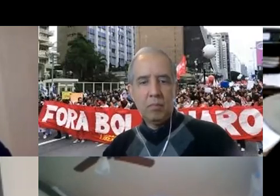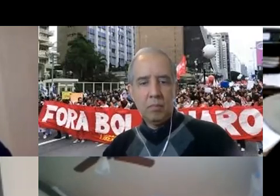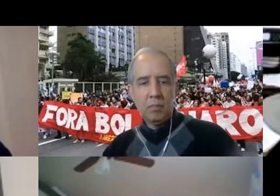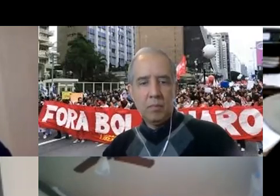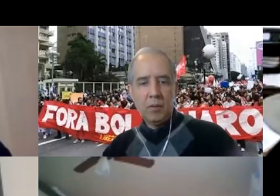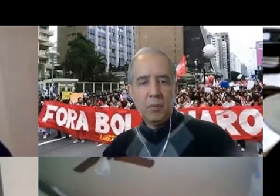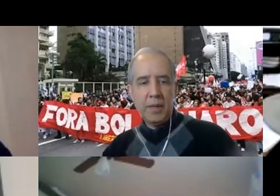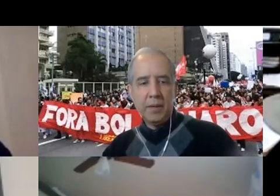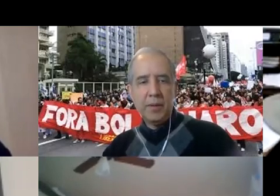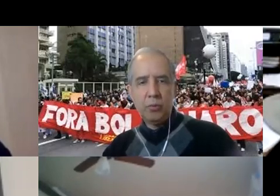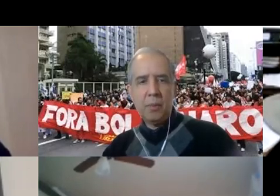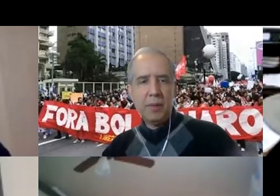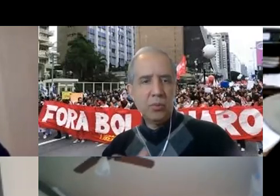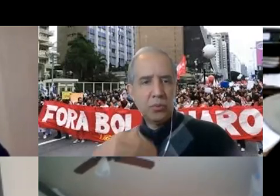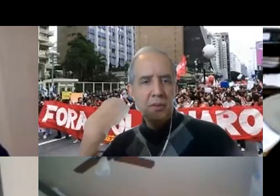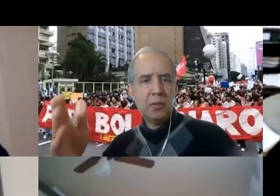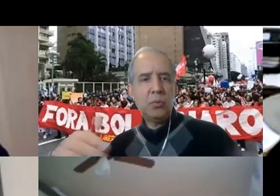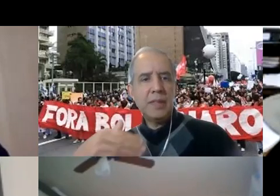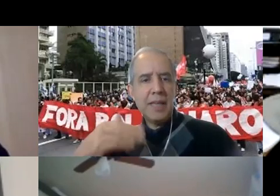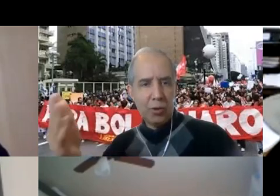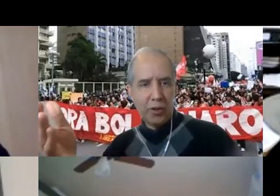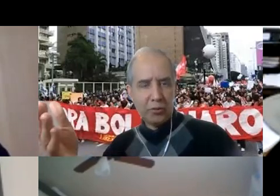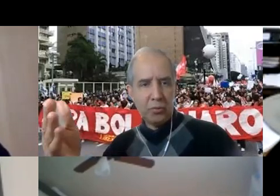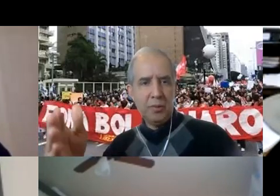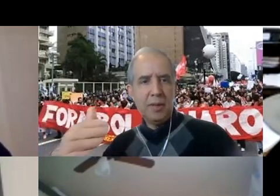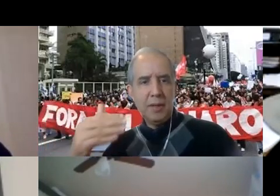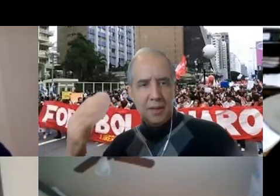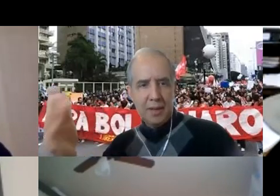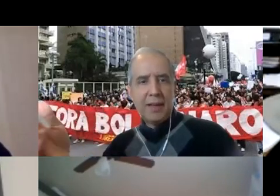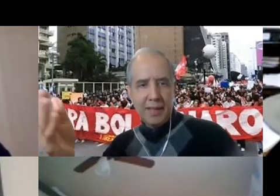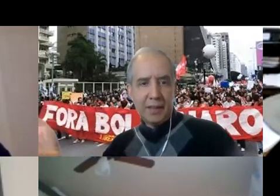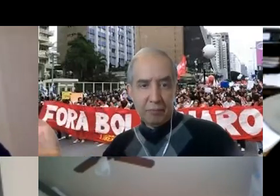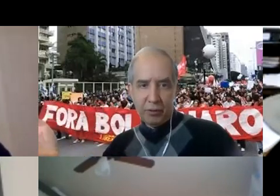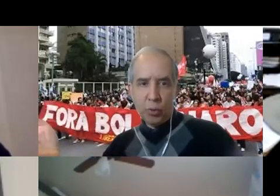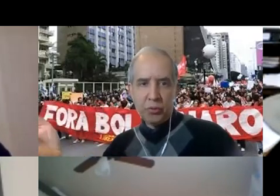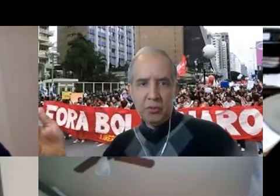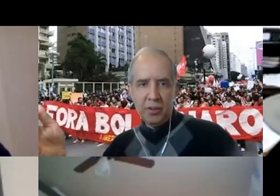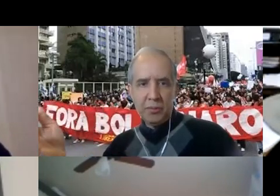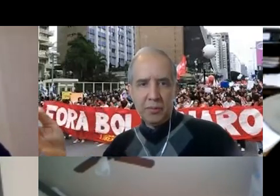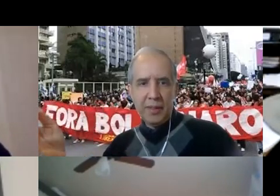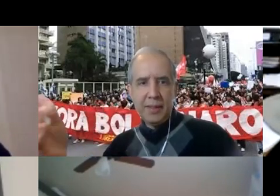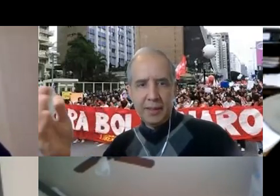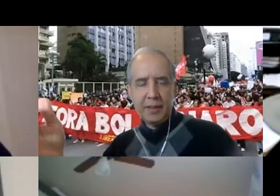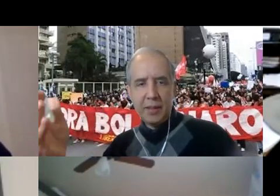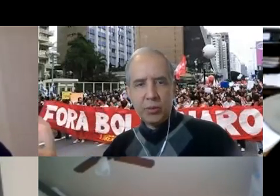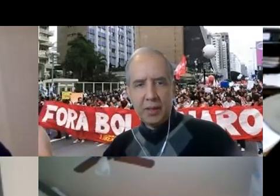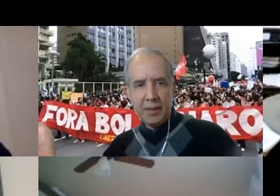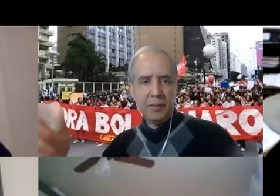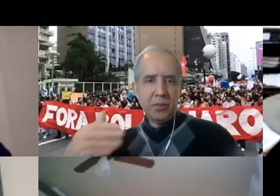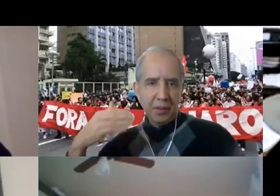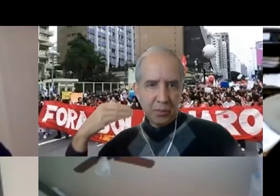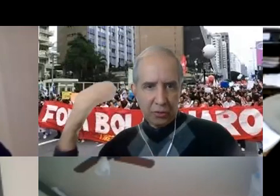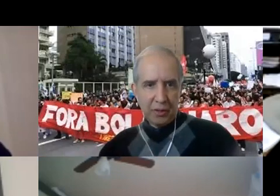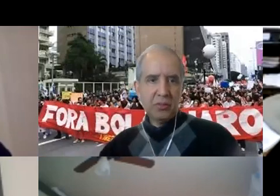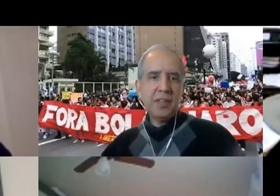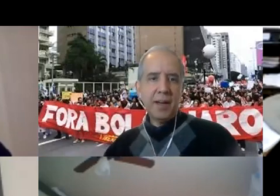isso. Obrigado. Justamente, no sentido dialógico, a dialética faz todo sentido. A dialética da alteridade,